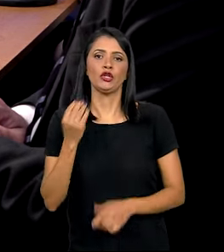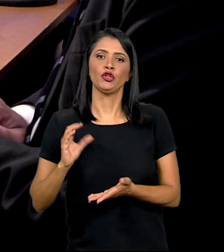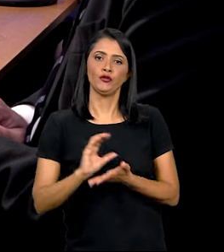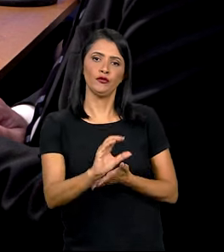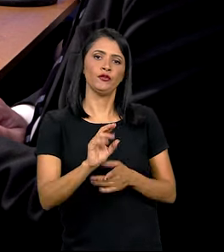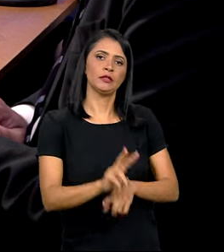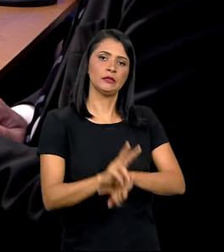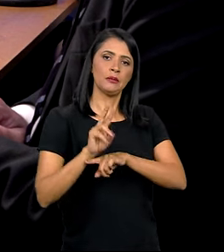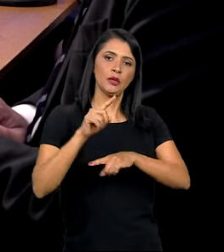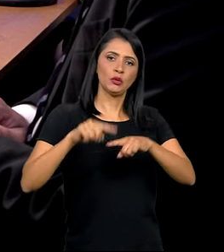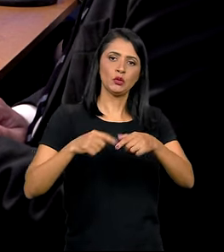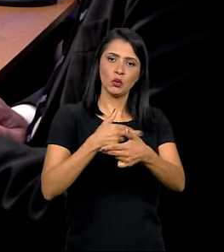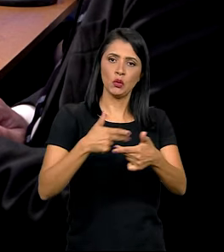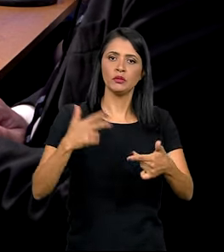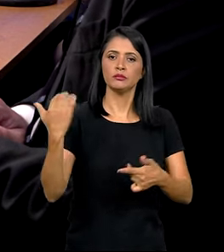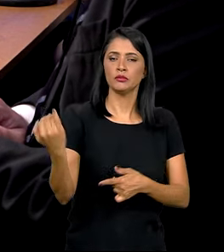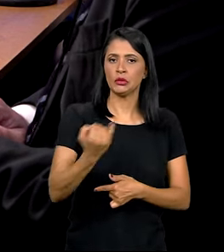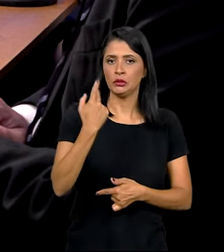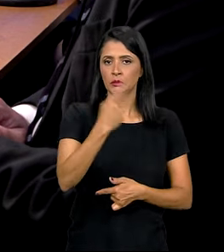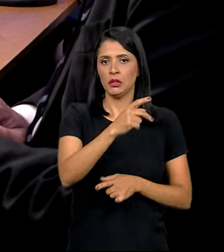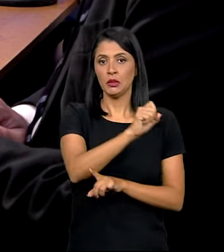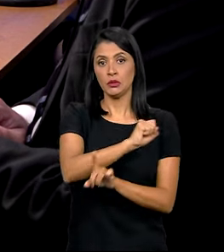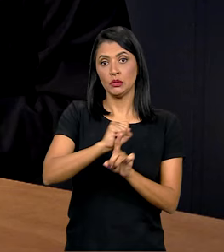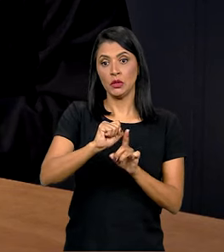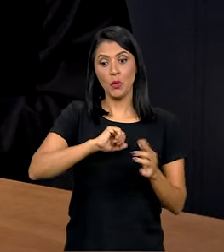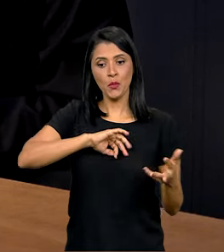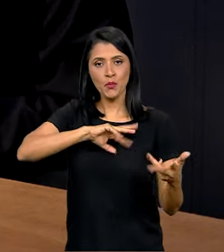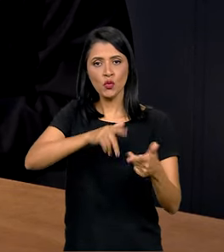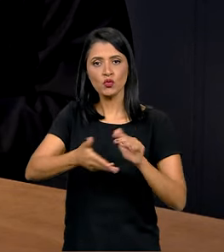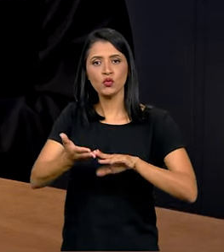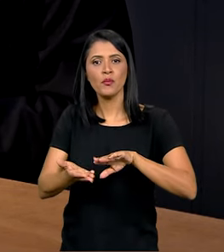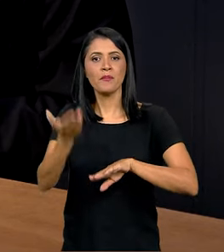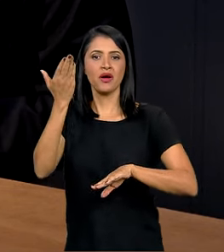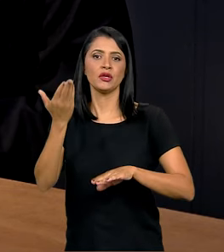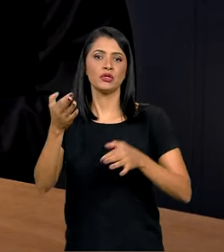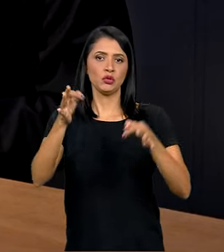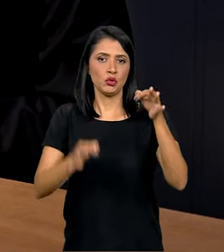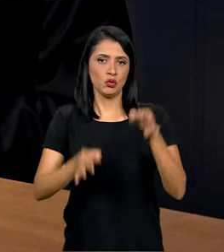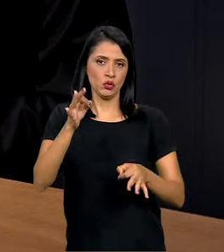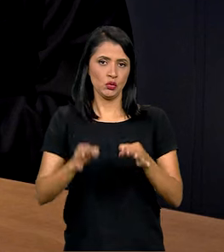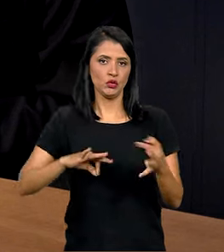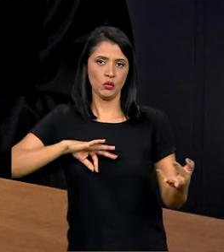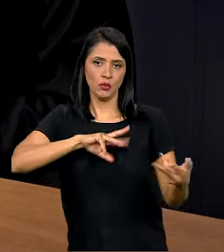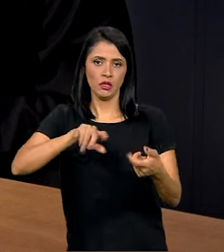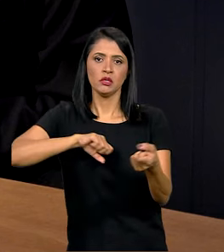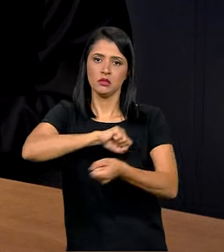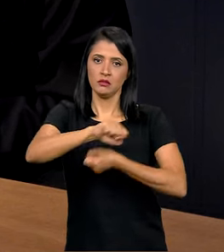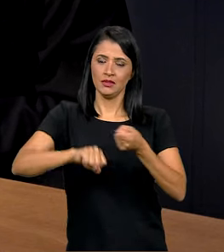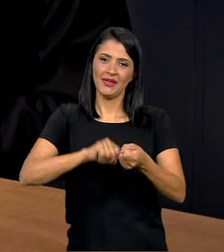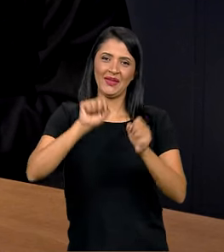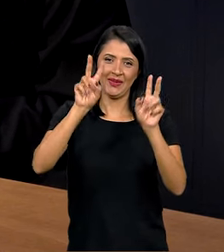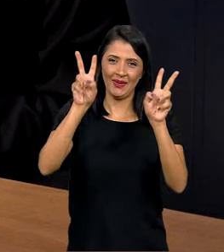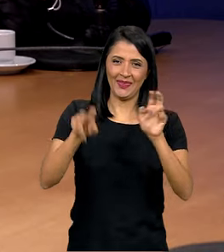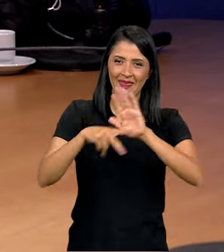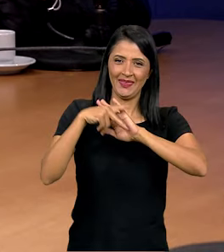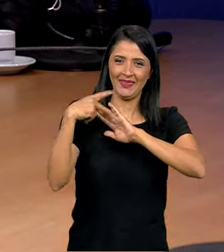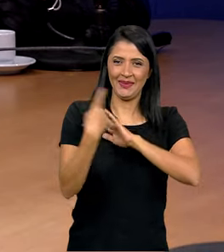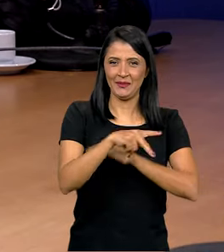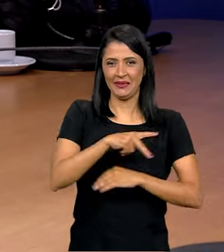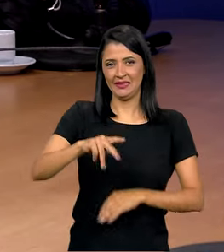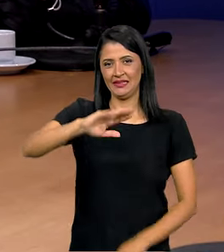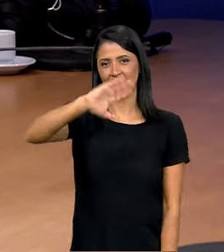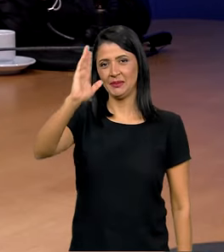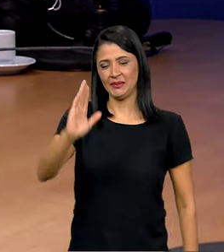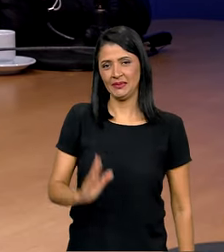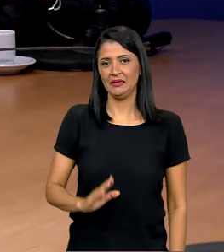oportunidade de financiamento de elementos fundamentais para uma sociedade para um mundo mais justo né em um planeta sustentável que é o tema da